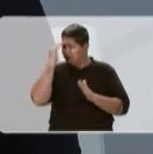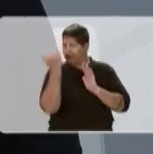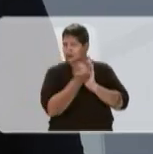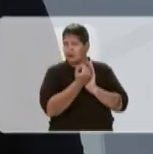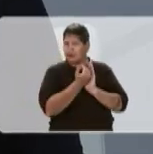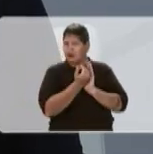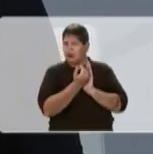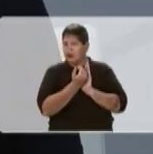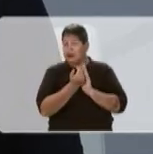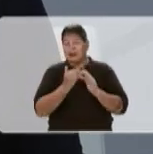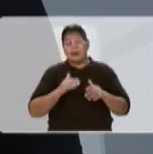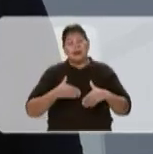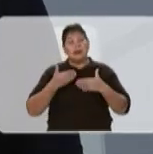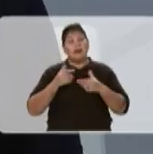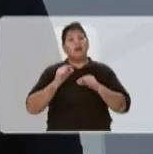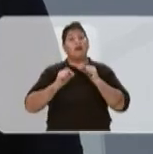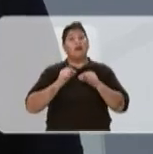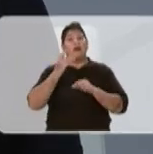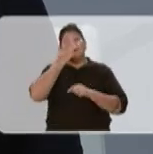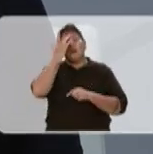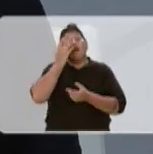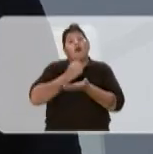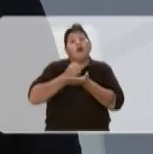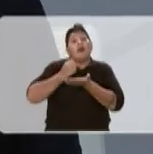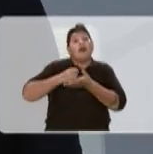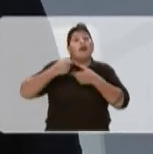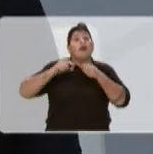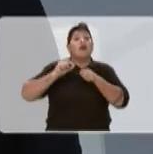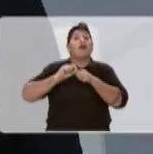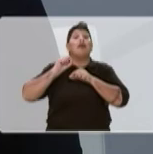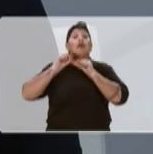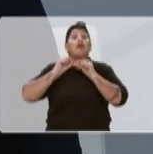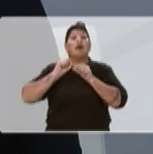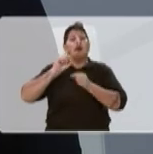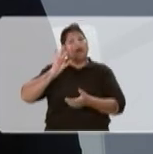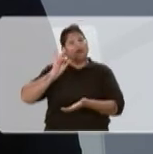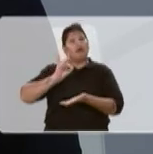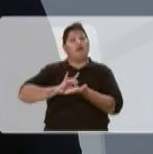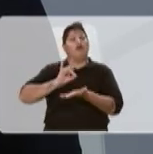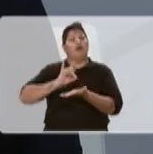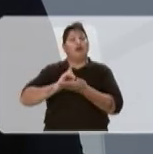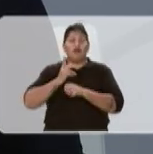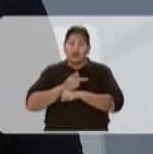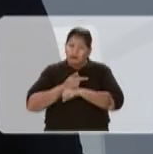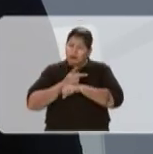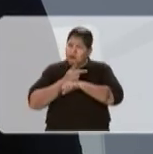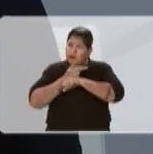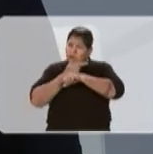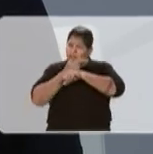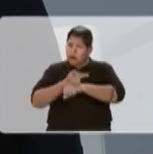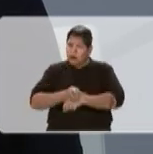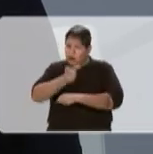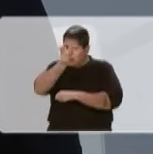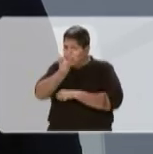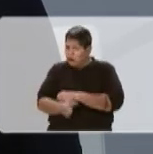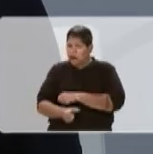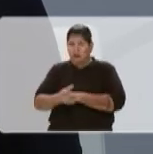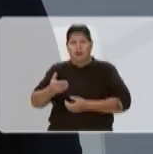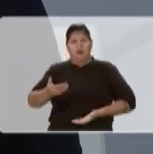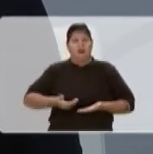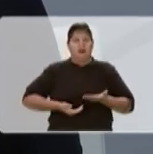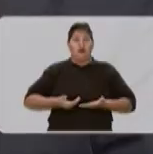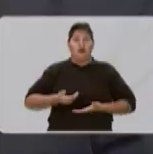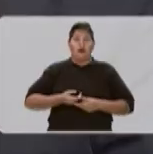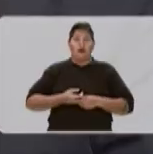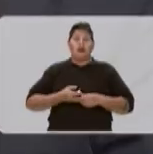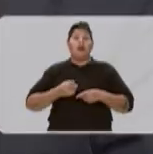cumprida. Então, o que o empregador precisa fazer é efetivamente procurar esse